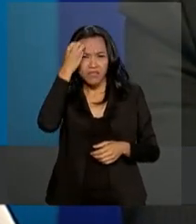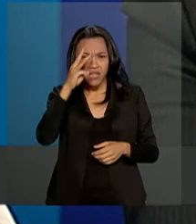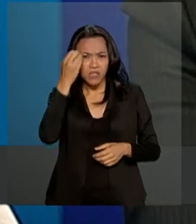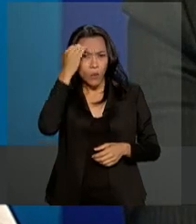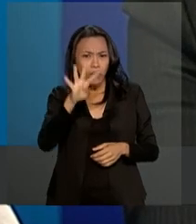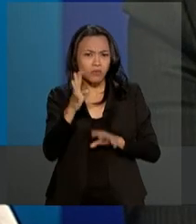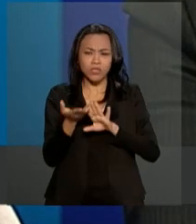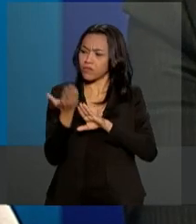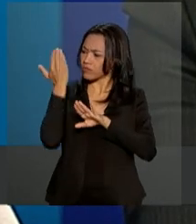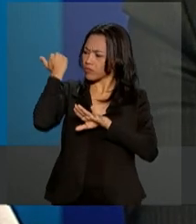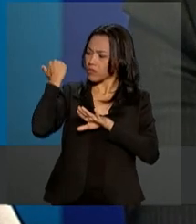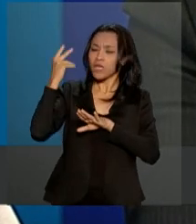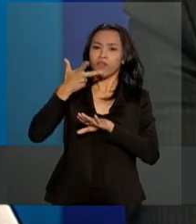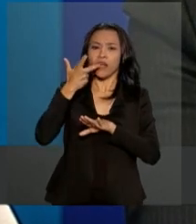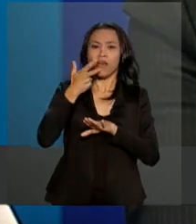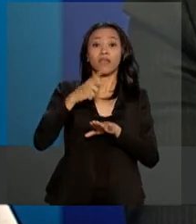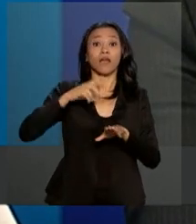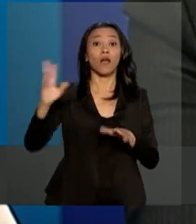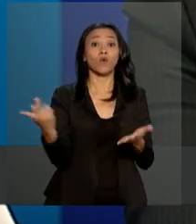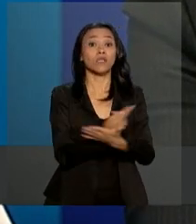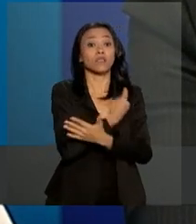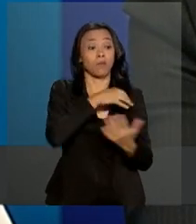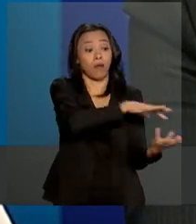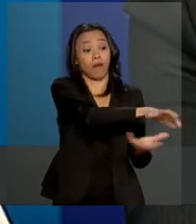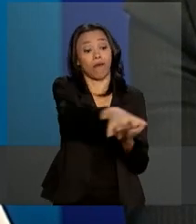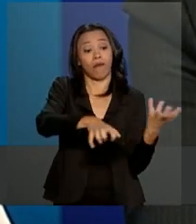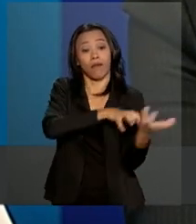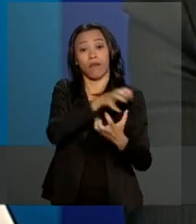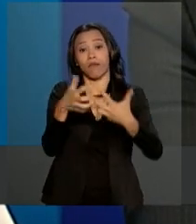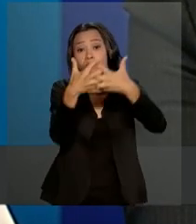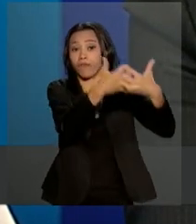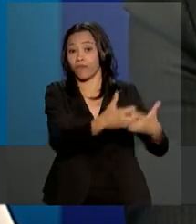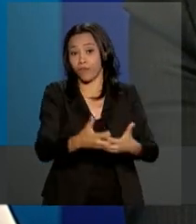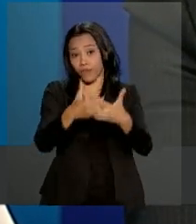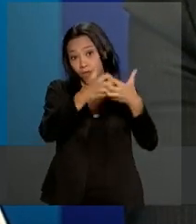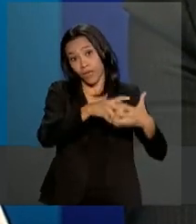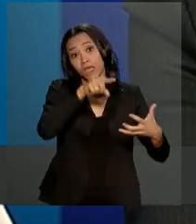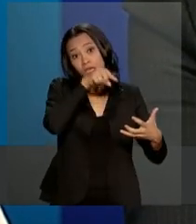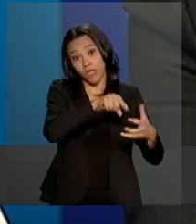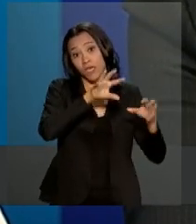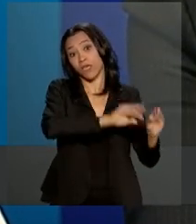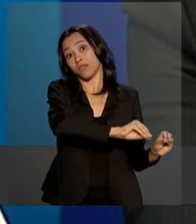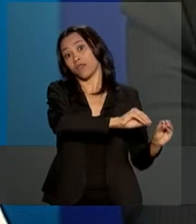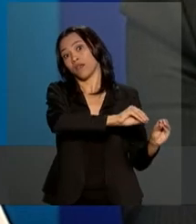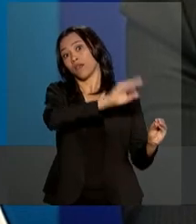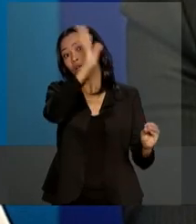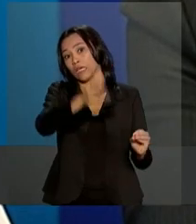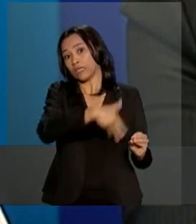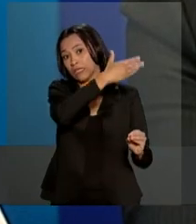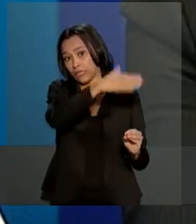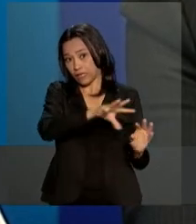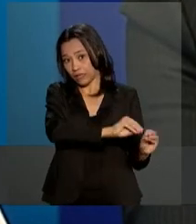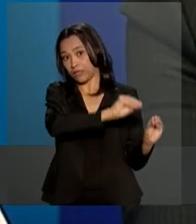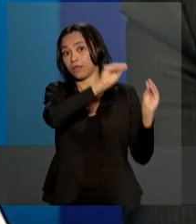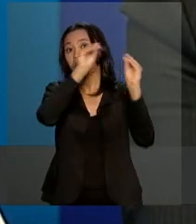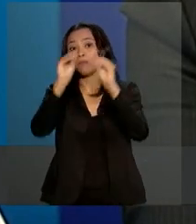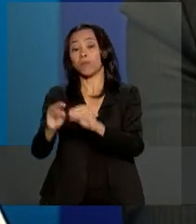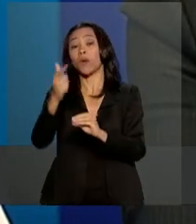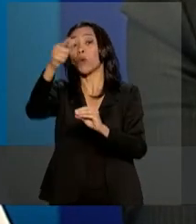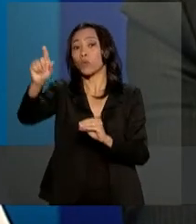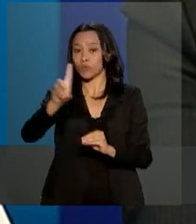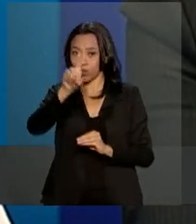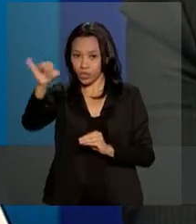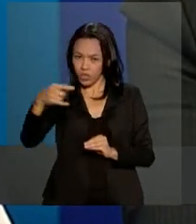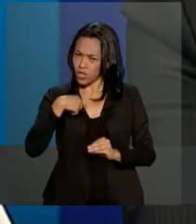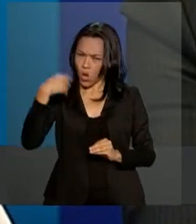se anunciava uma greve de caminhoneiros em função disso o exame teria sido adiado imediatamente nós corrigimos a informação